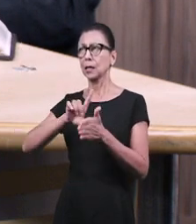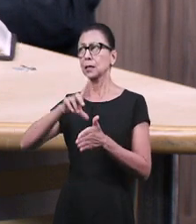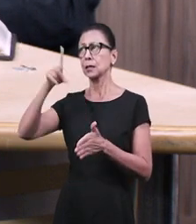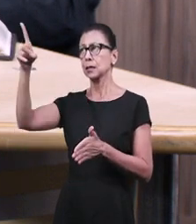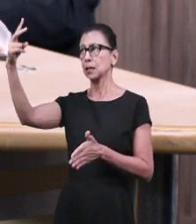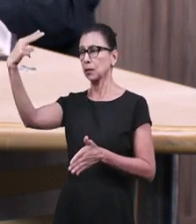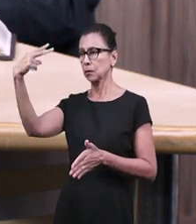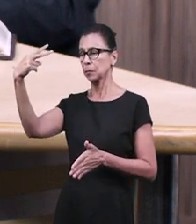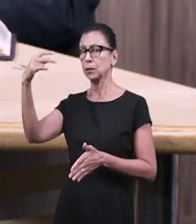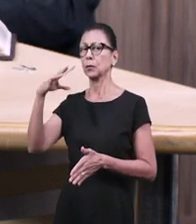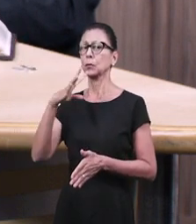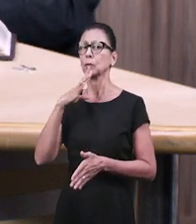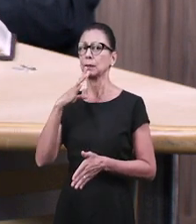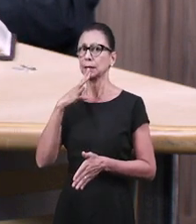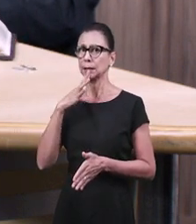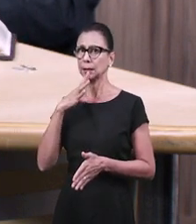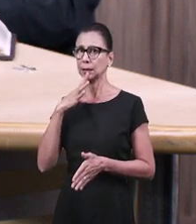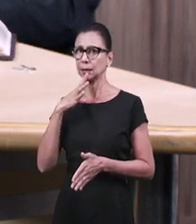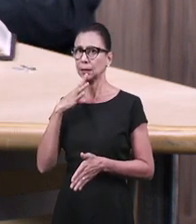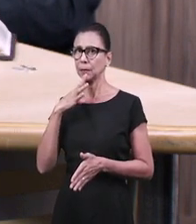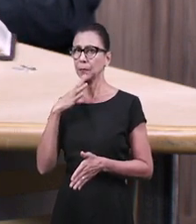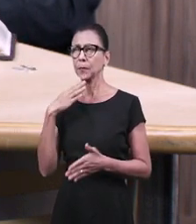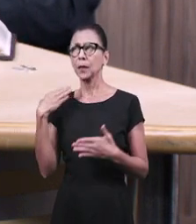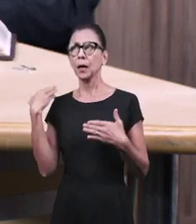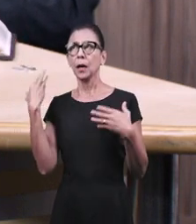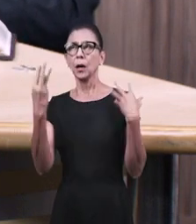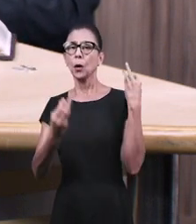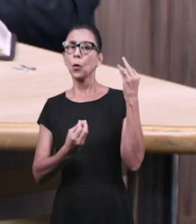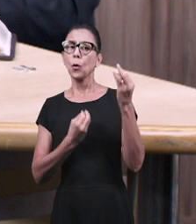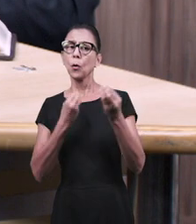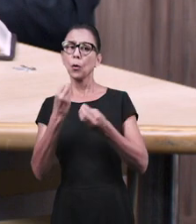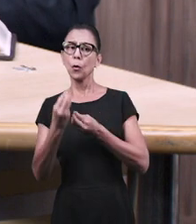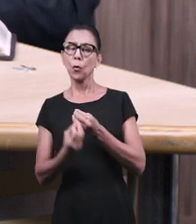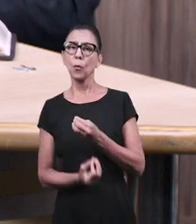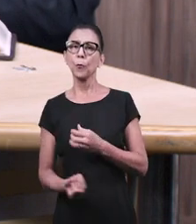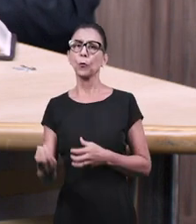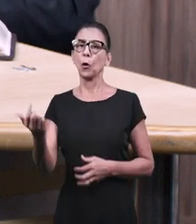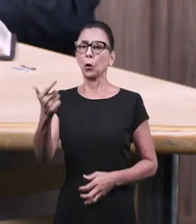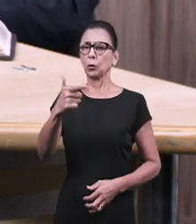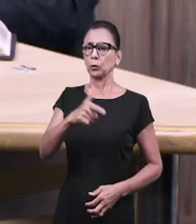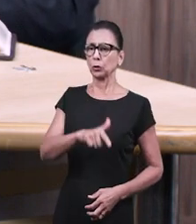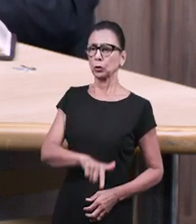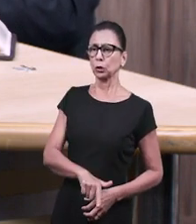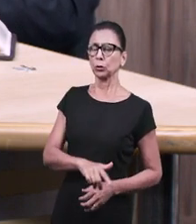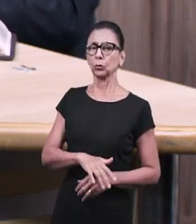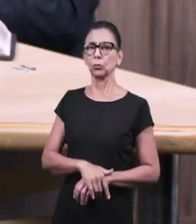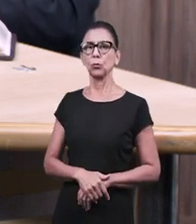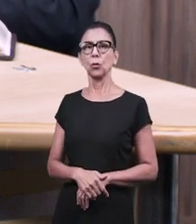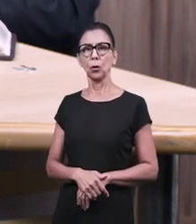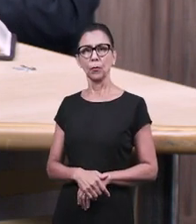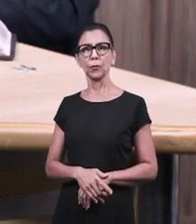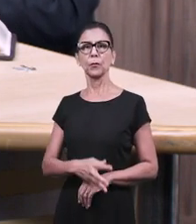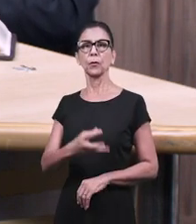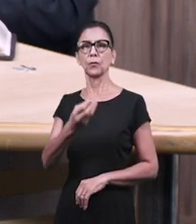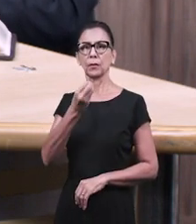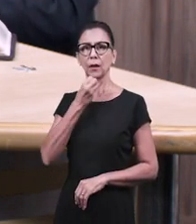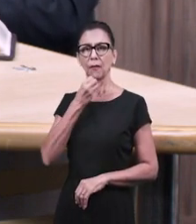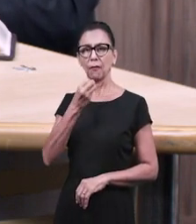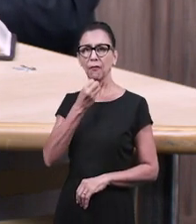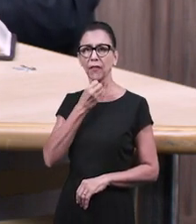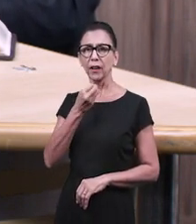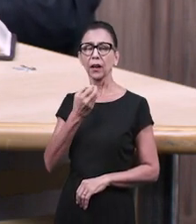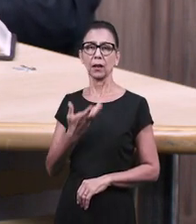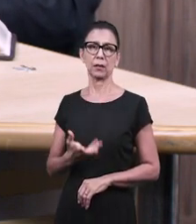como tornais outra vez a estes rudimentos fracos e pobres, aos quais de novo quereis